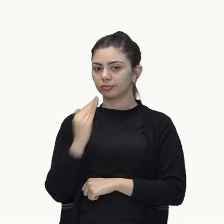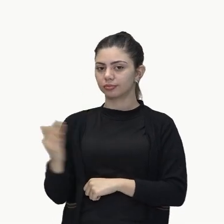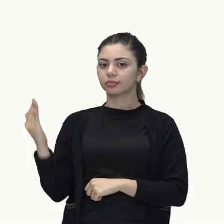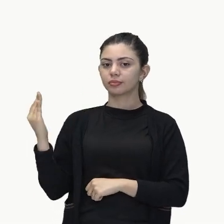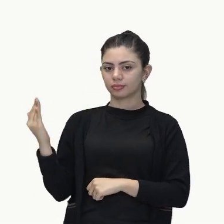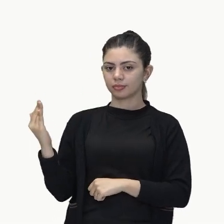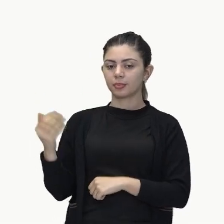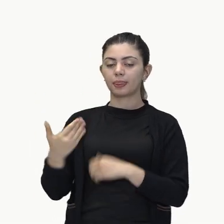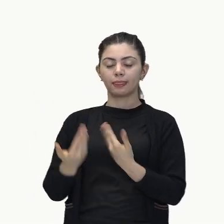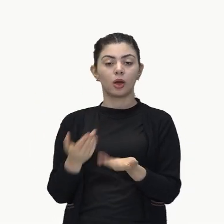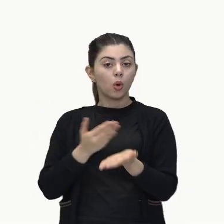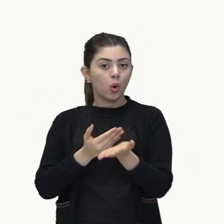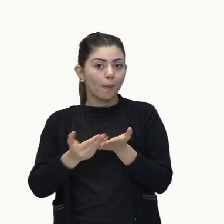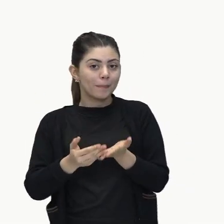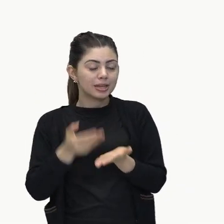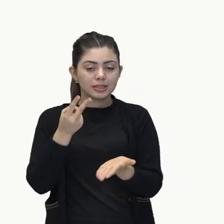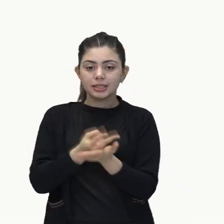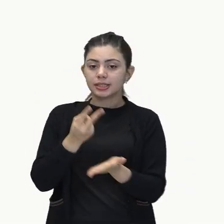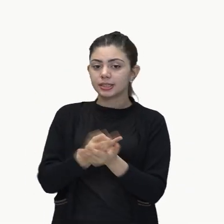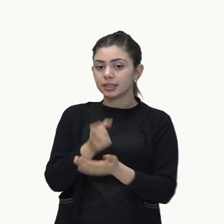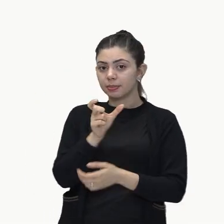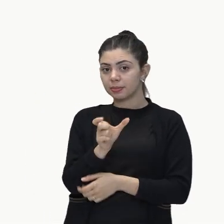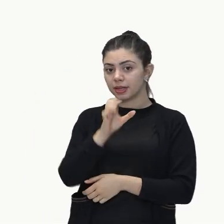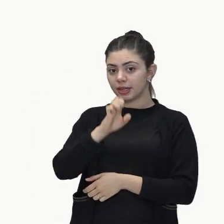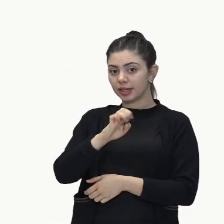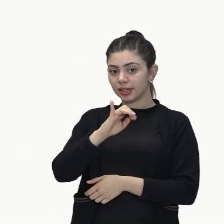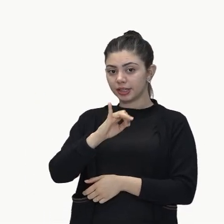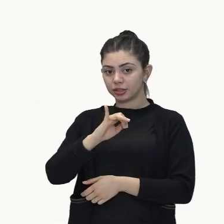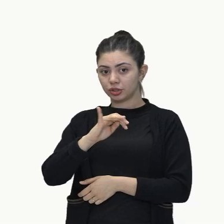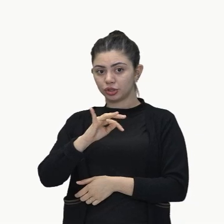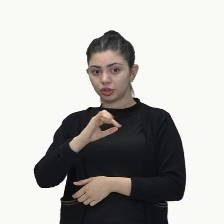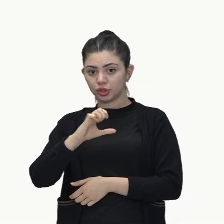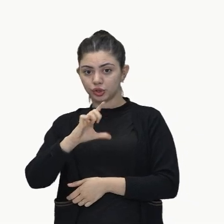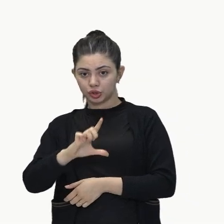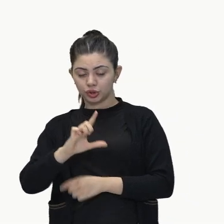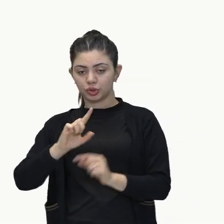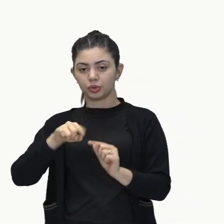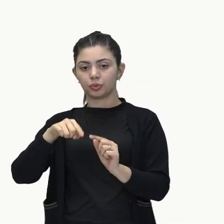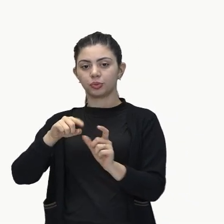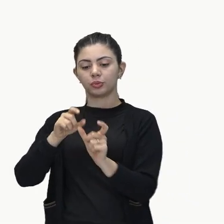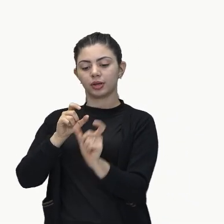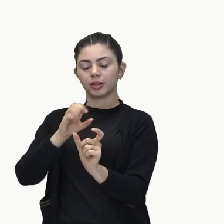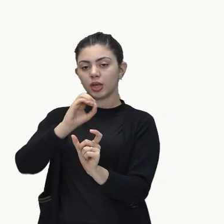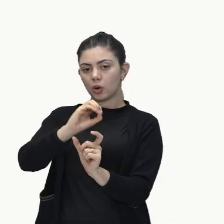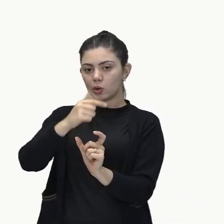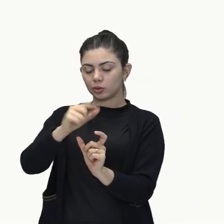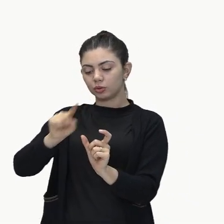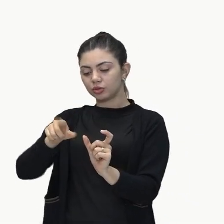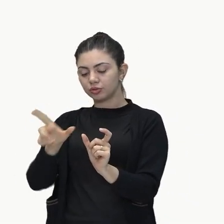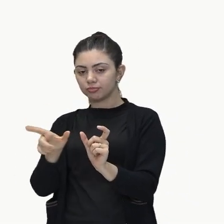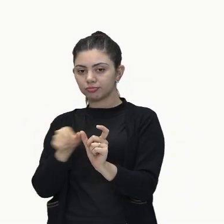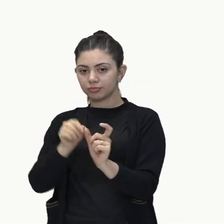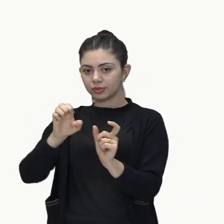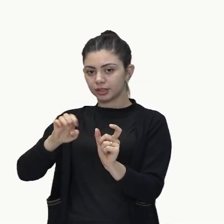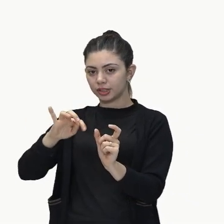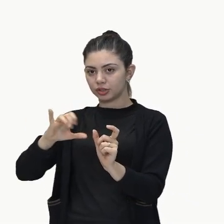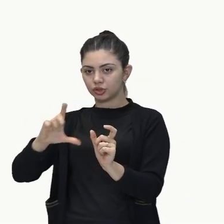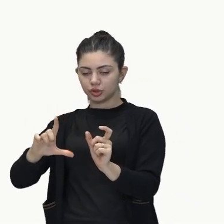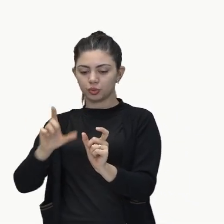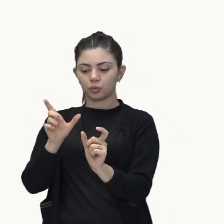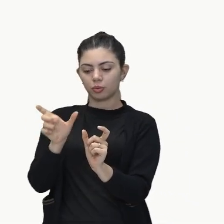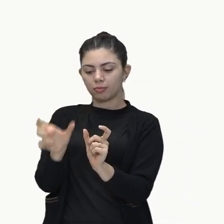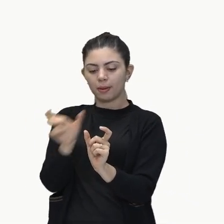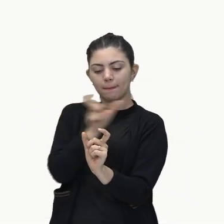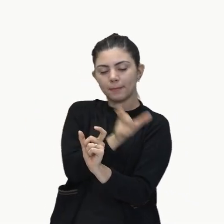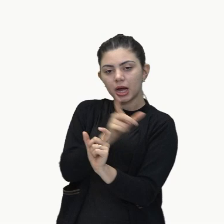etil, então sempre começa com a palavra éter. Éter, etil, etil, né? Então, como eles são iguais, podemos